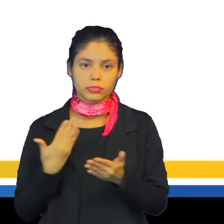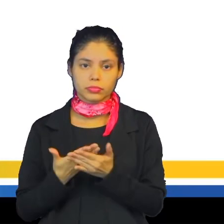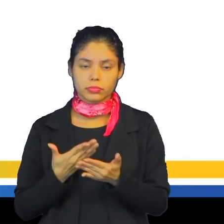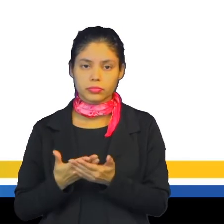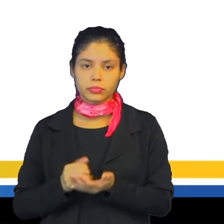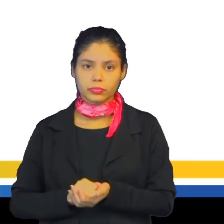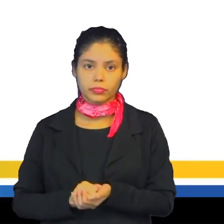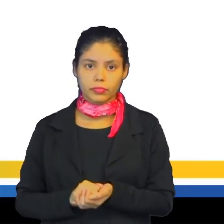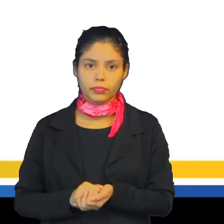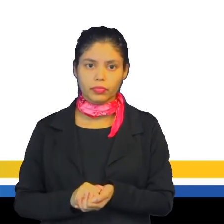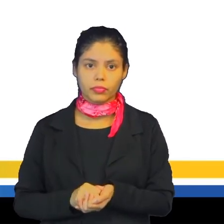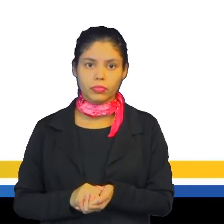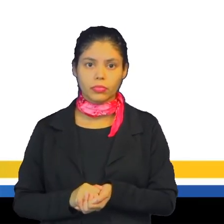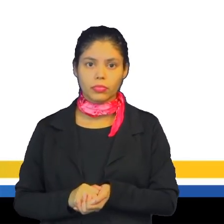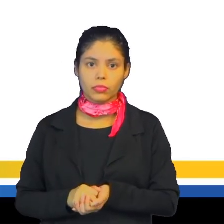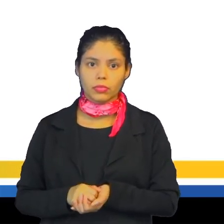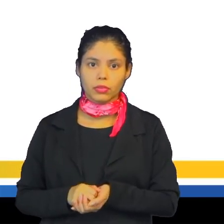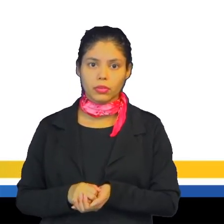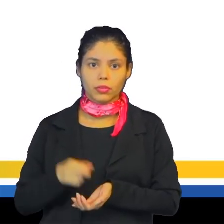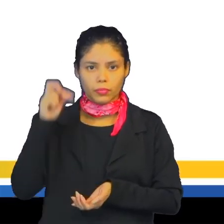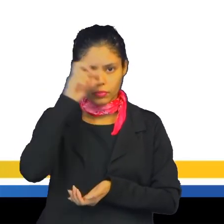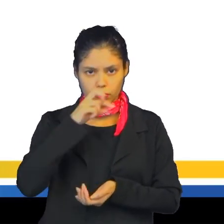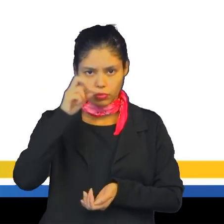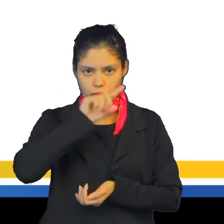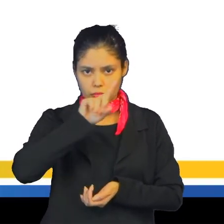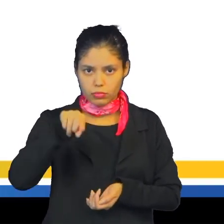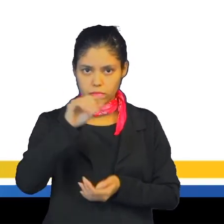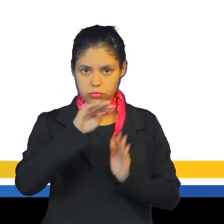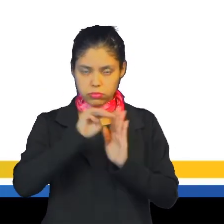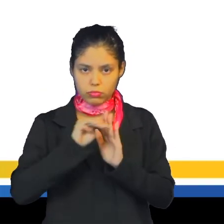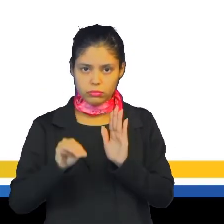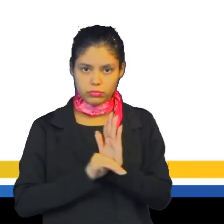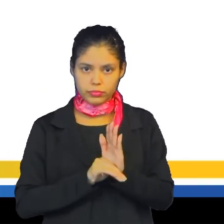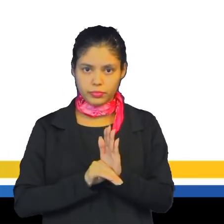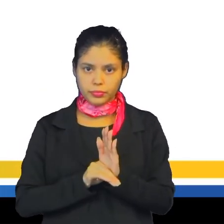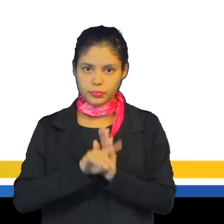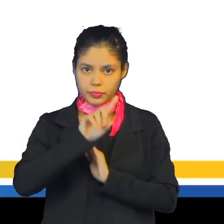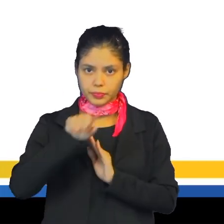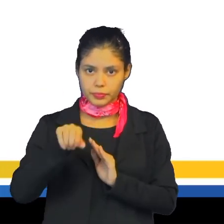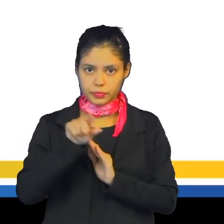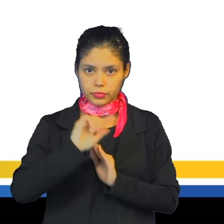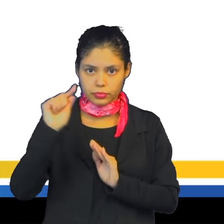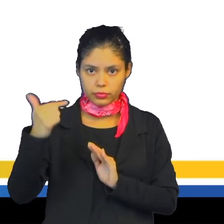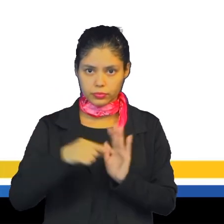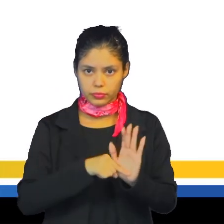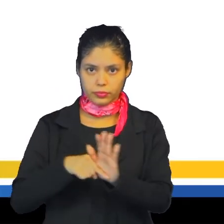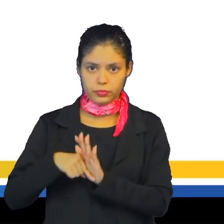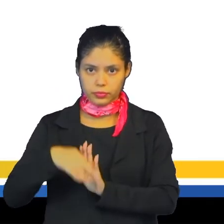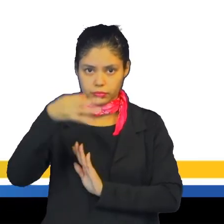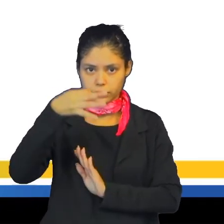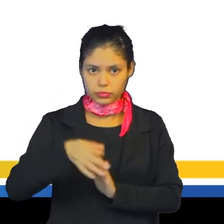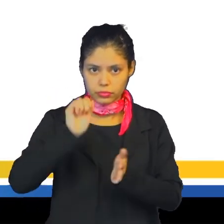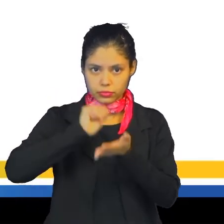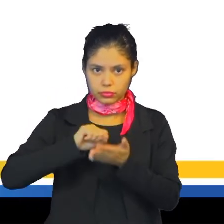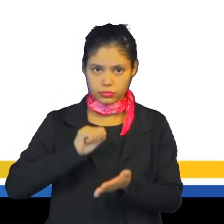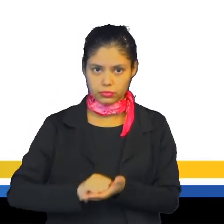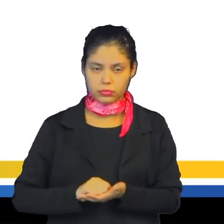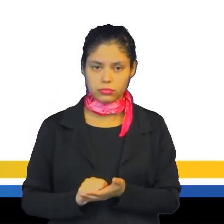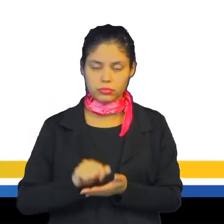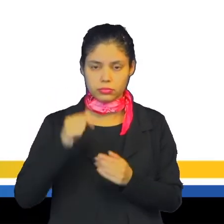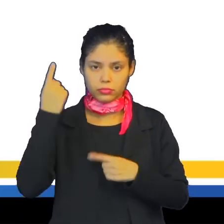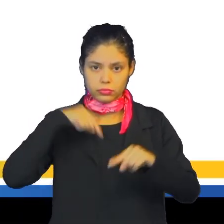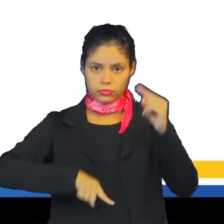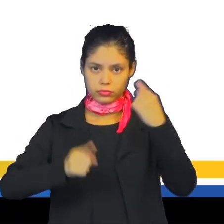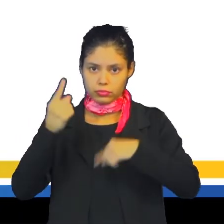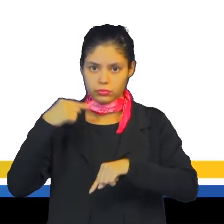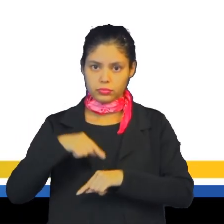aula. Questão número 1. Analise as alternativas a seguir e marque aquela que indica corretamente a descrição da